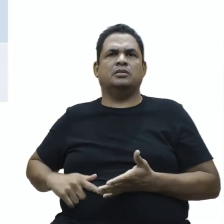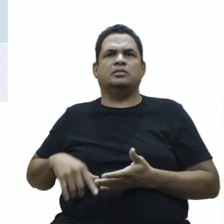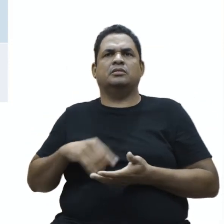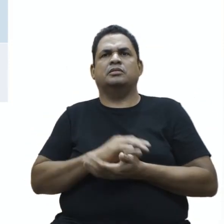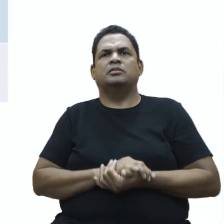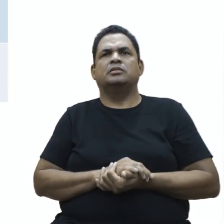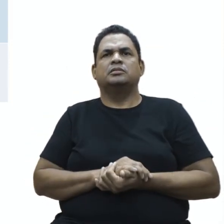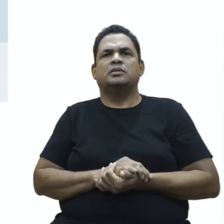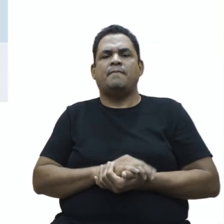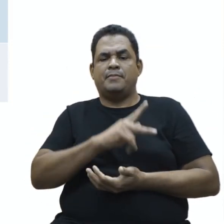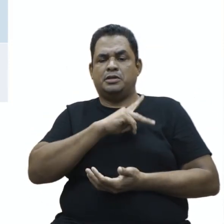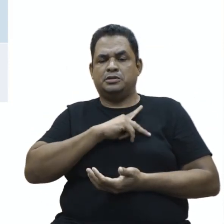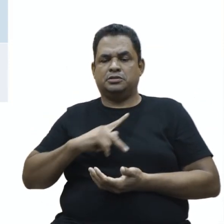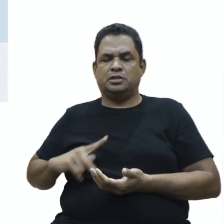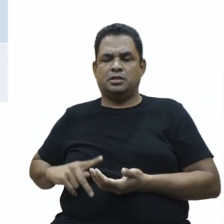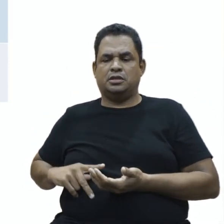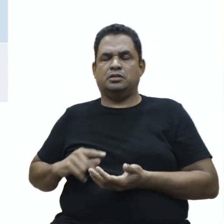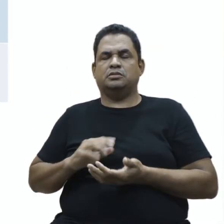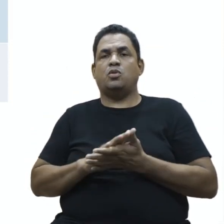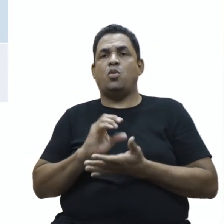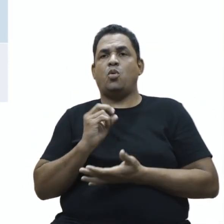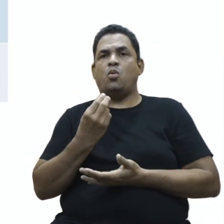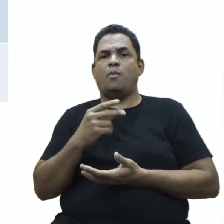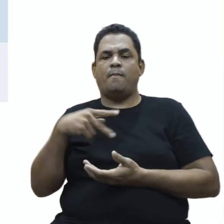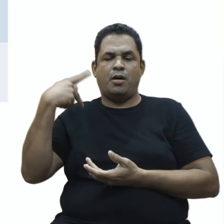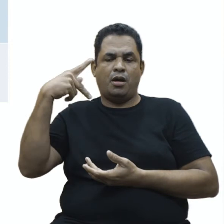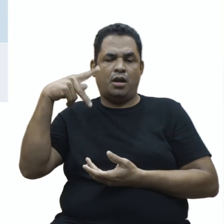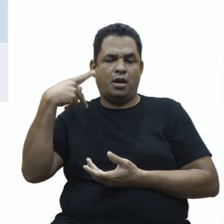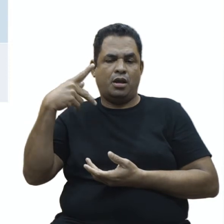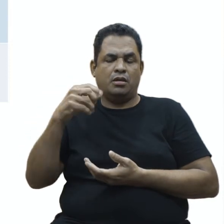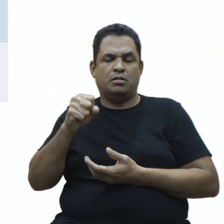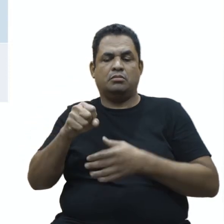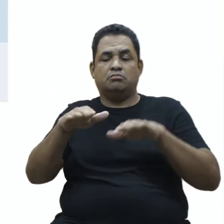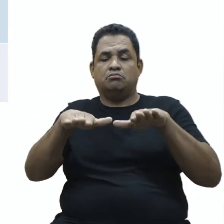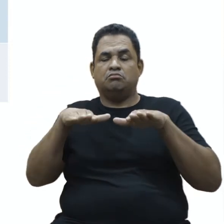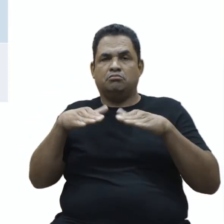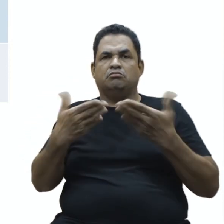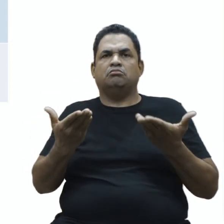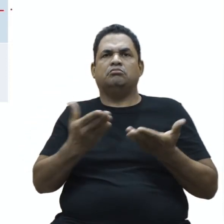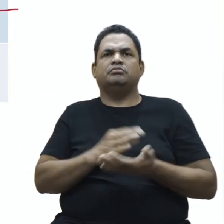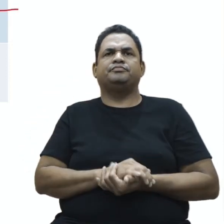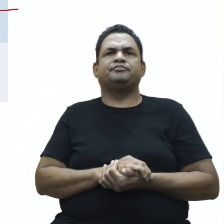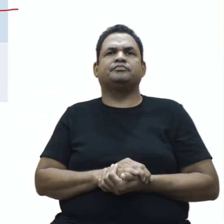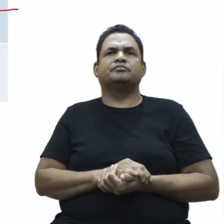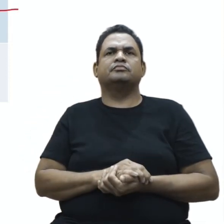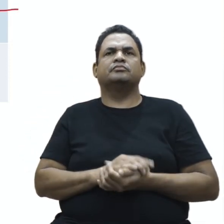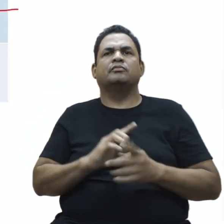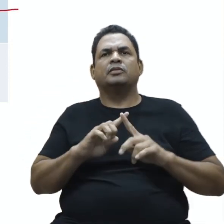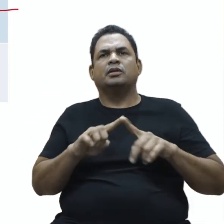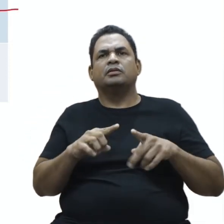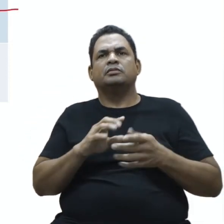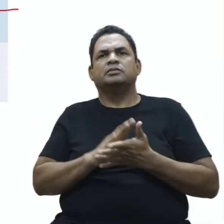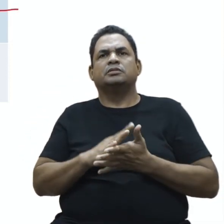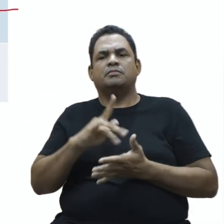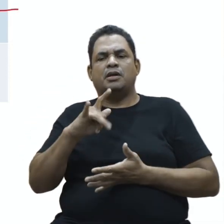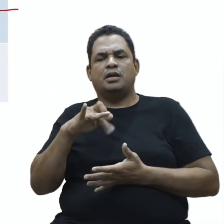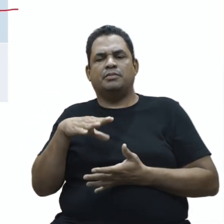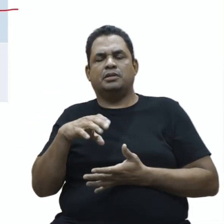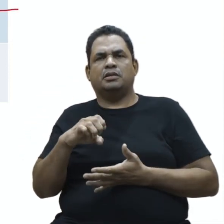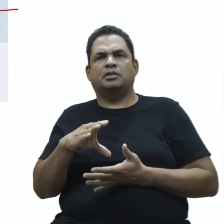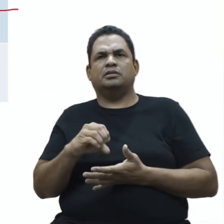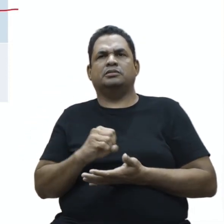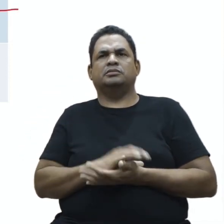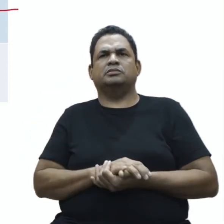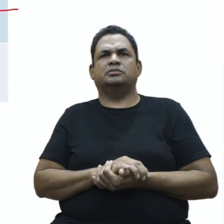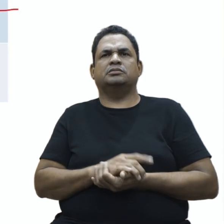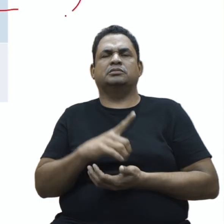ou presidencialismo, pessoal? Presidencialismo, né? Mas nós temos também o parlamentarismo. Então, a